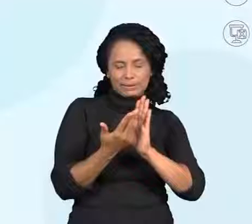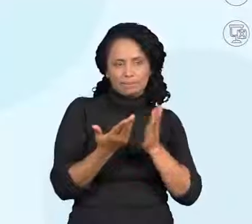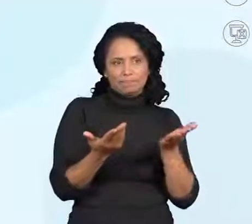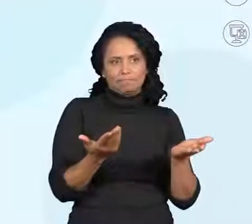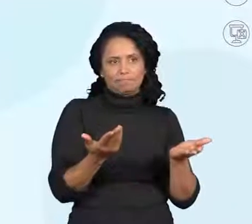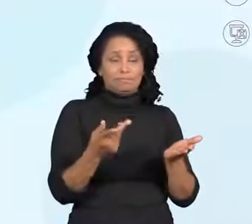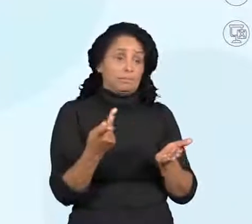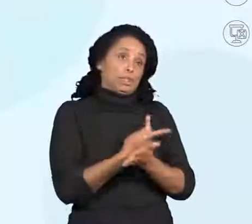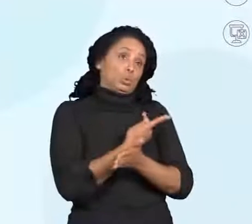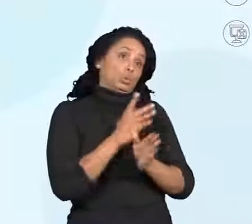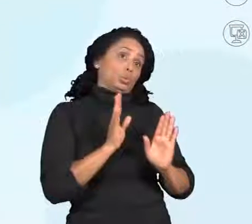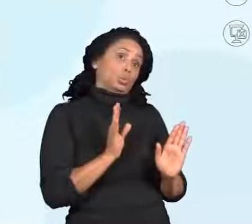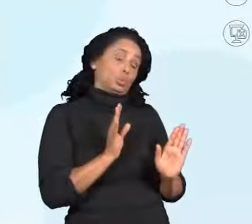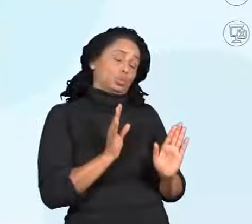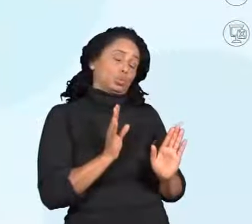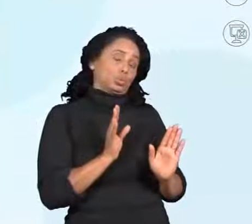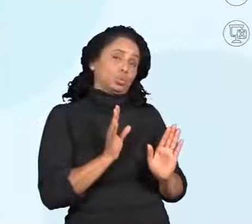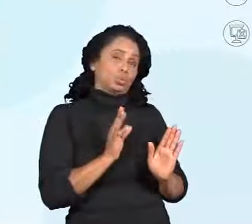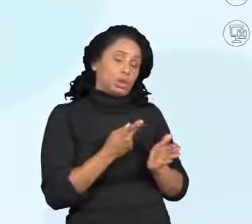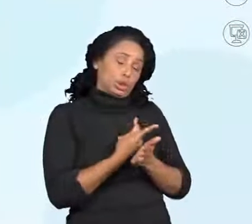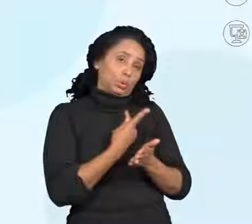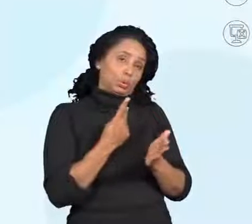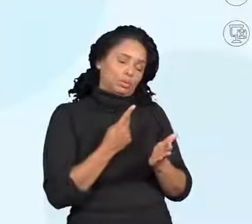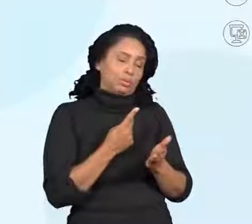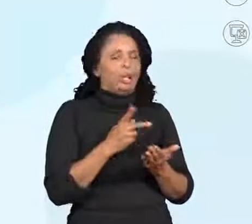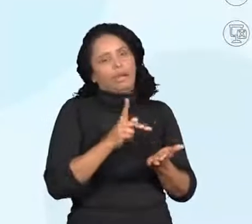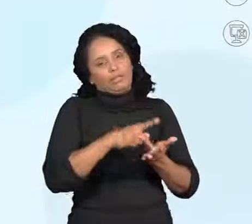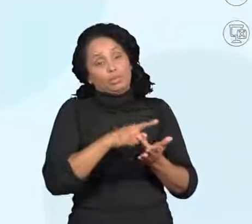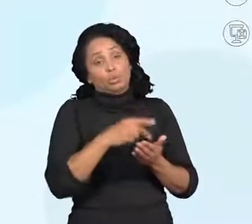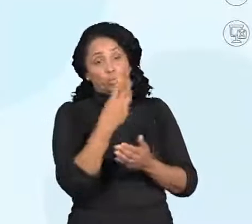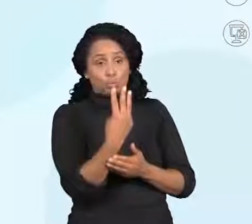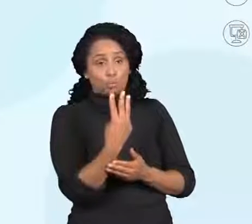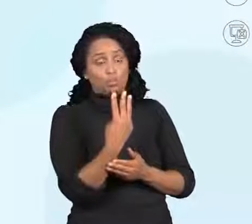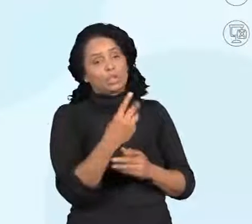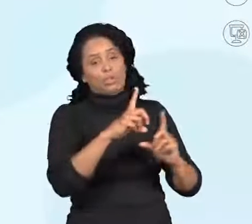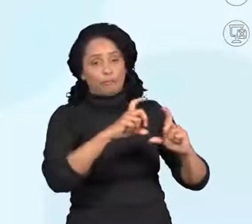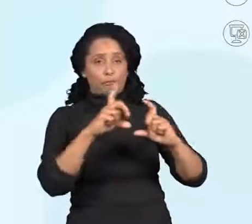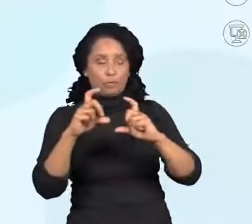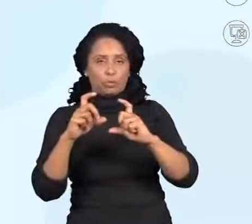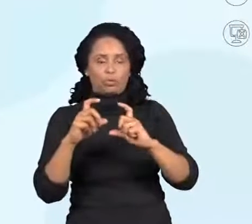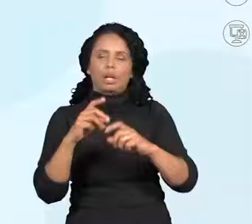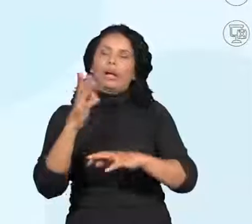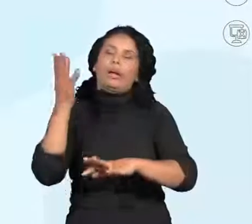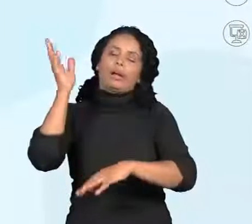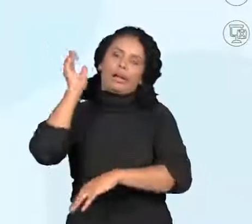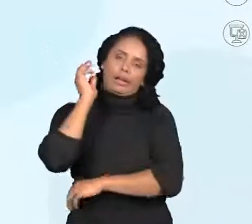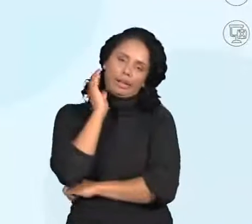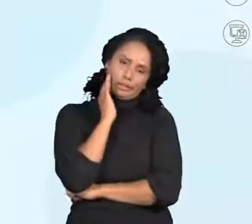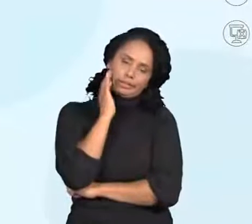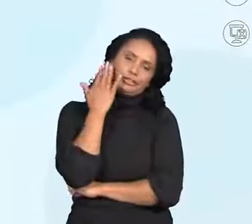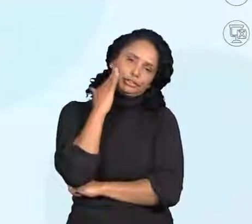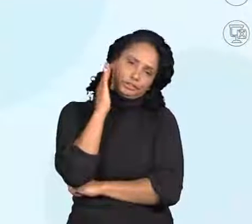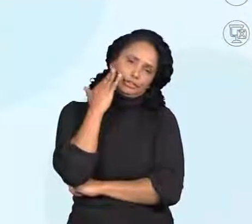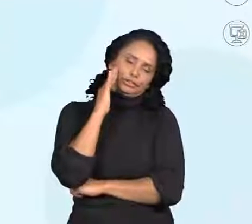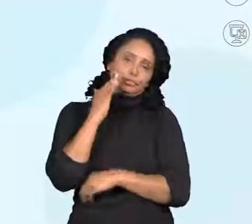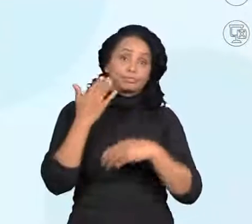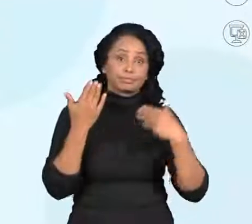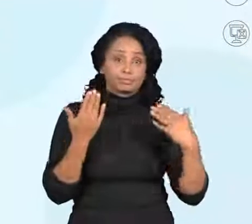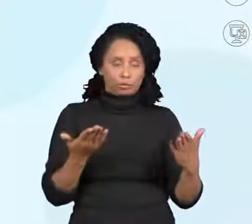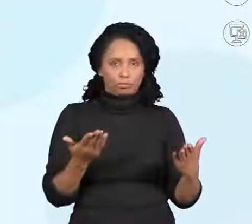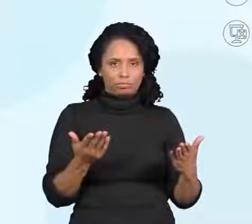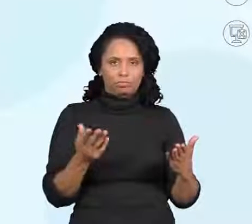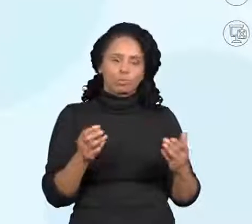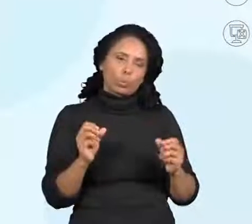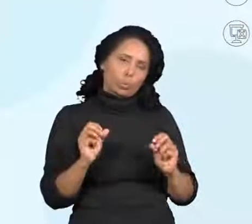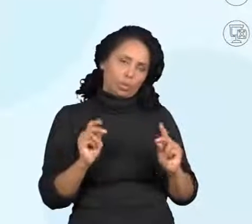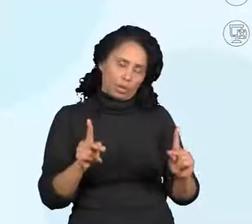verdade é assim, professora. Os 3 é uma fotografia que eu peguei e coloquei aqui. Você só usou efeitos diferentes, não foi? Não, na verdade é o seguinte. Tá certo,